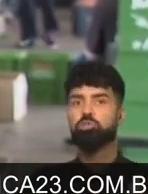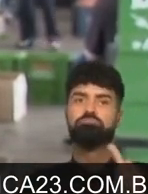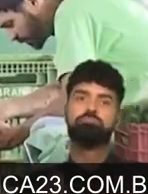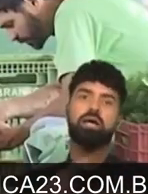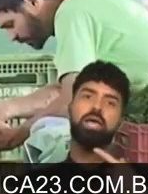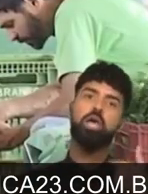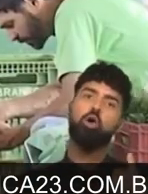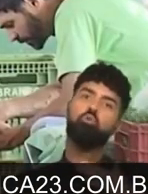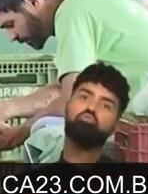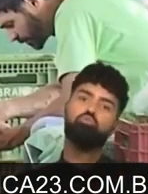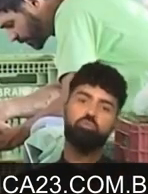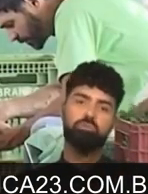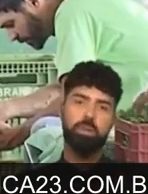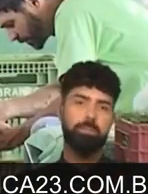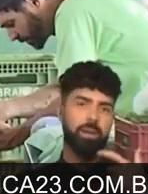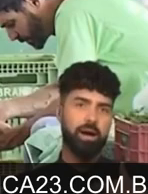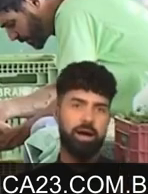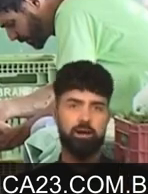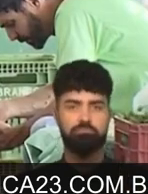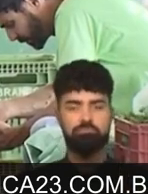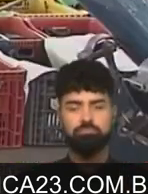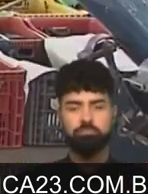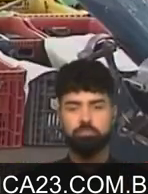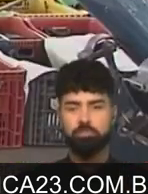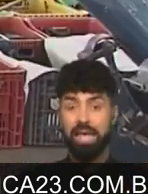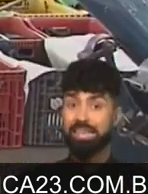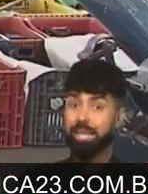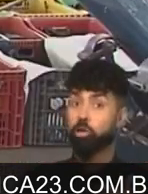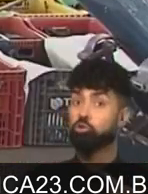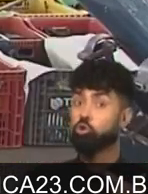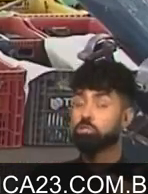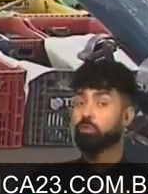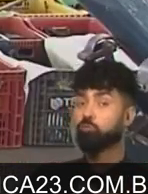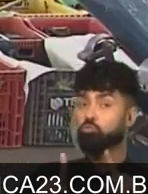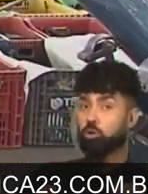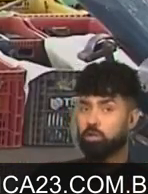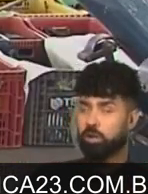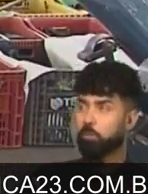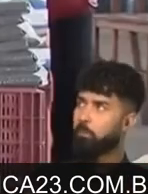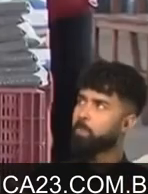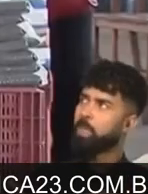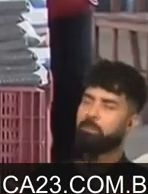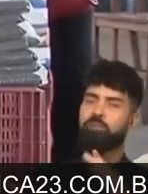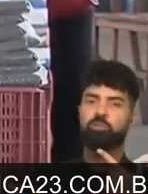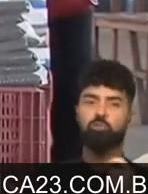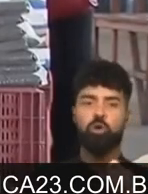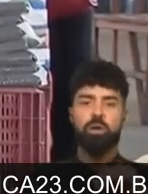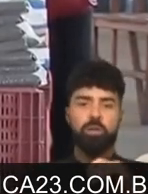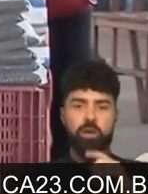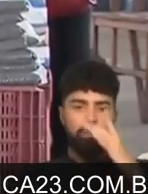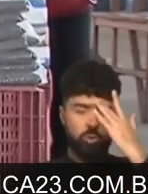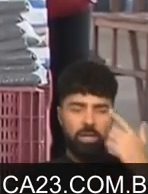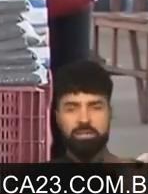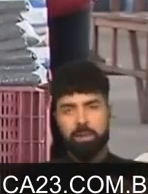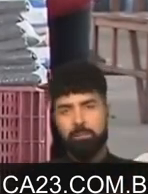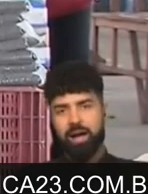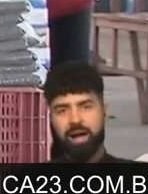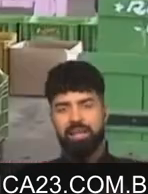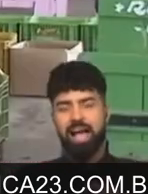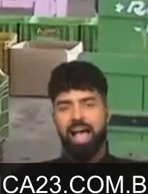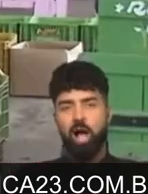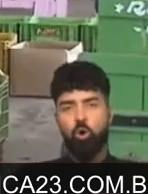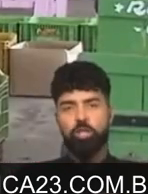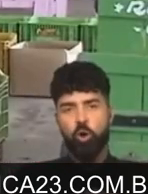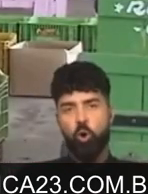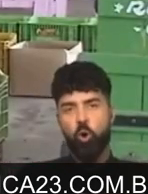mim mesmo. Orlando emprega 12 funcionários que fazem parte dos mais de 28 milhões de trabalhadores do agronegócio no Brasil.